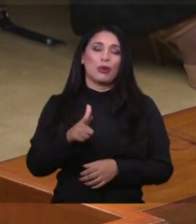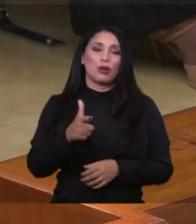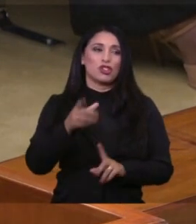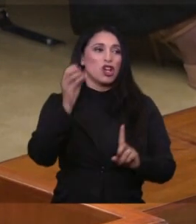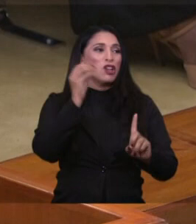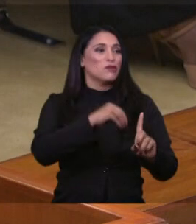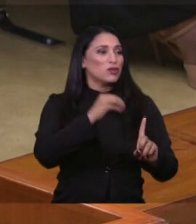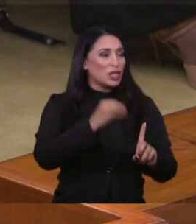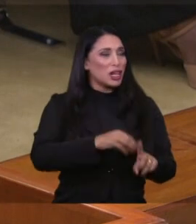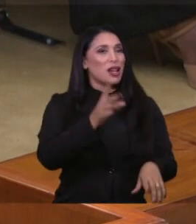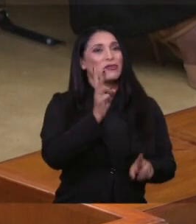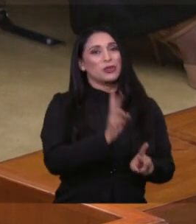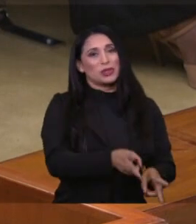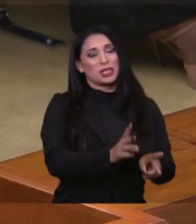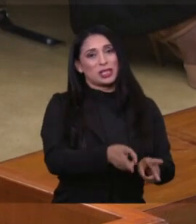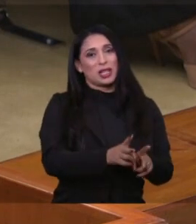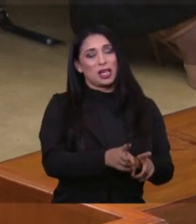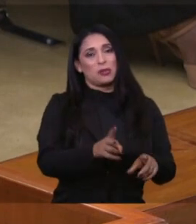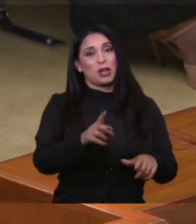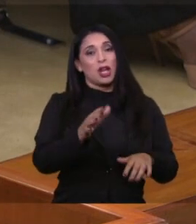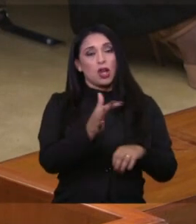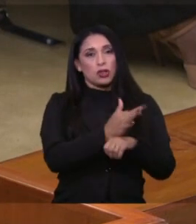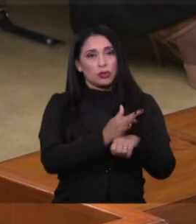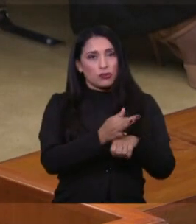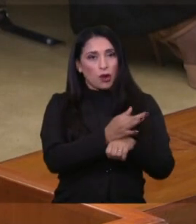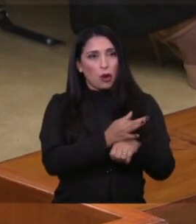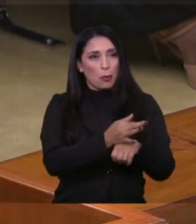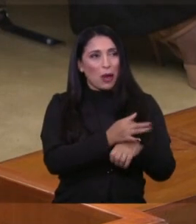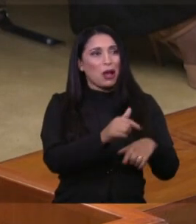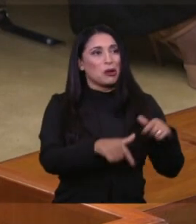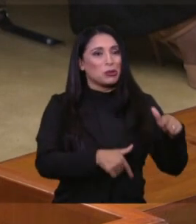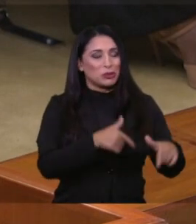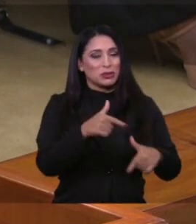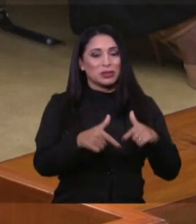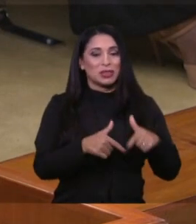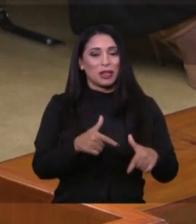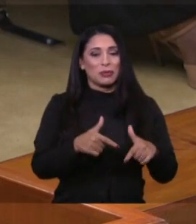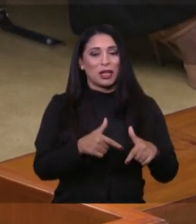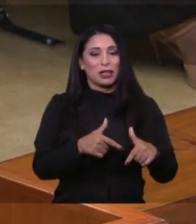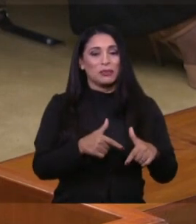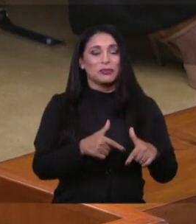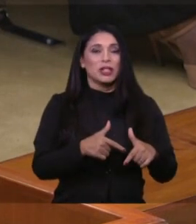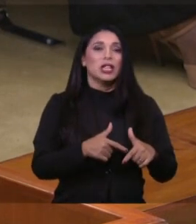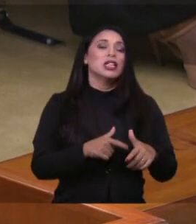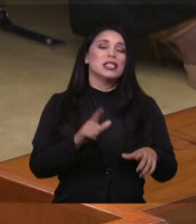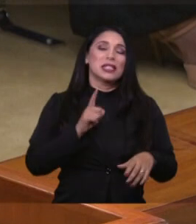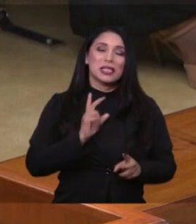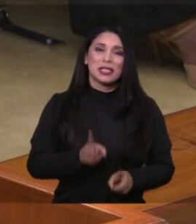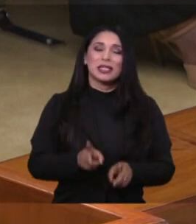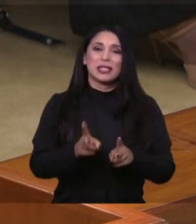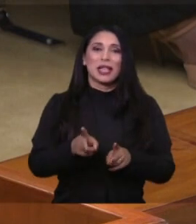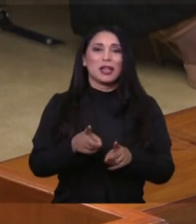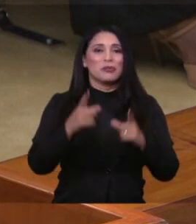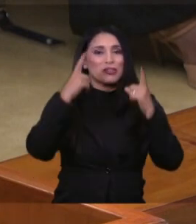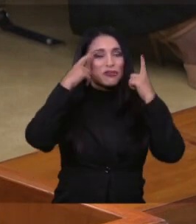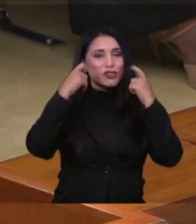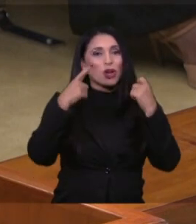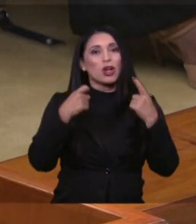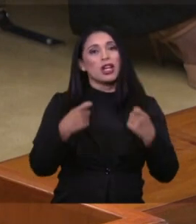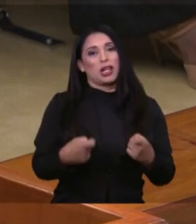e se distanciar do mercado de trabalho formal, senhor presidente, e se aproximar da violência urbana dos guetos e